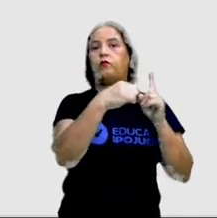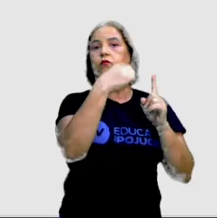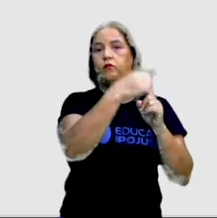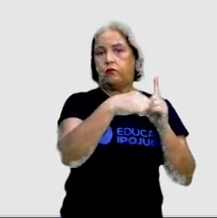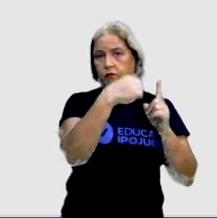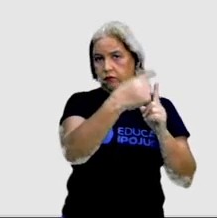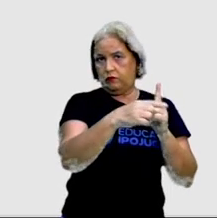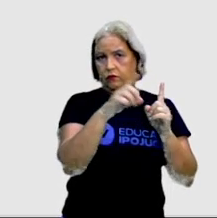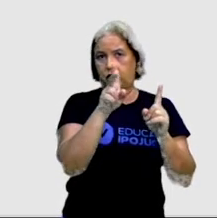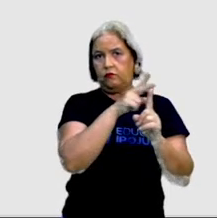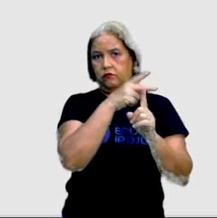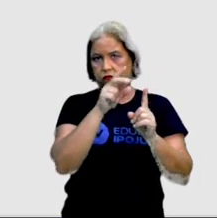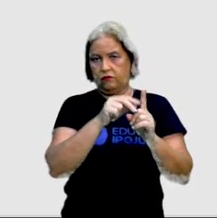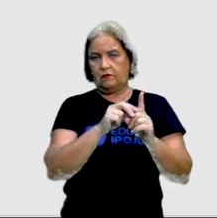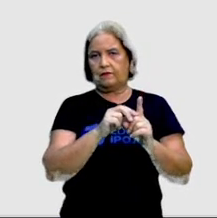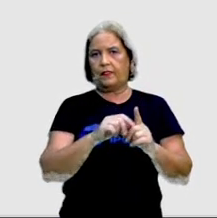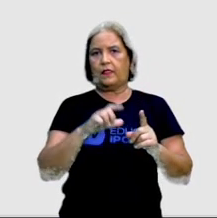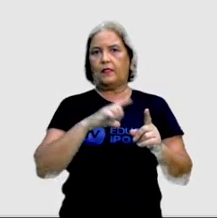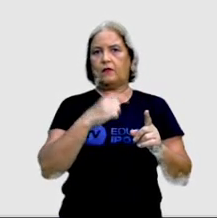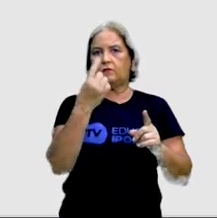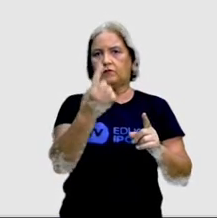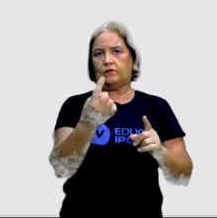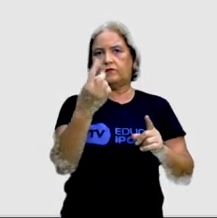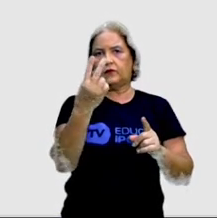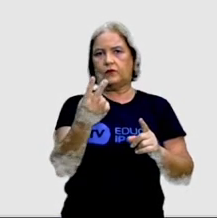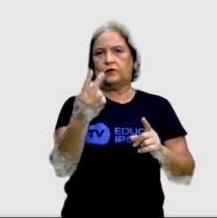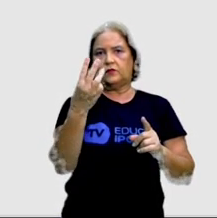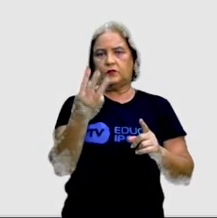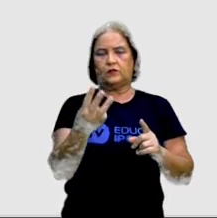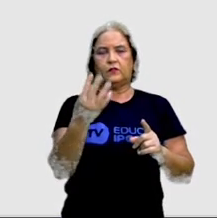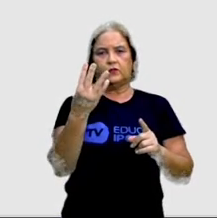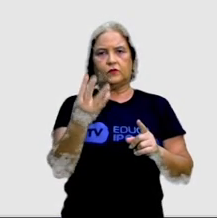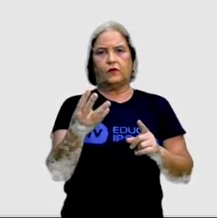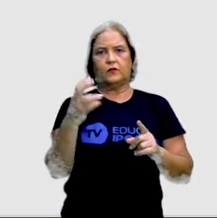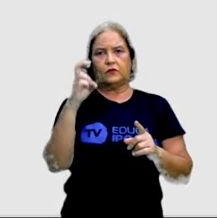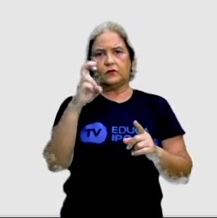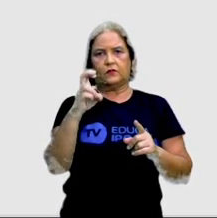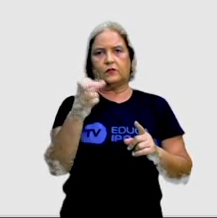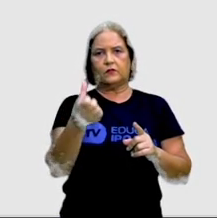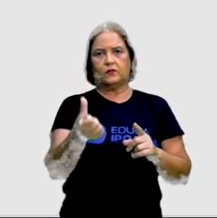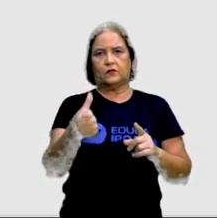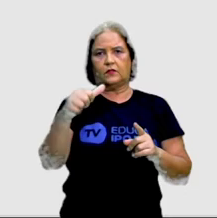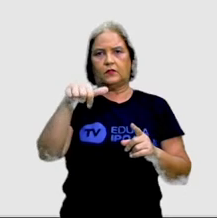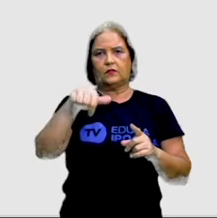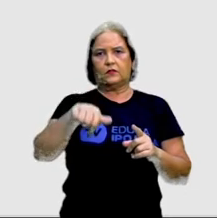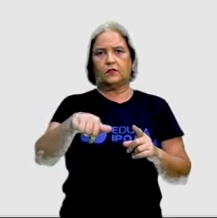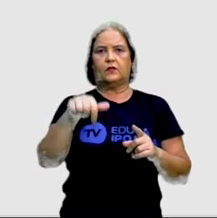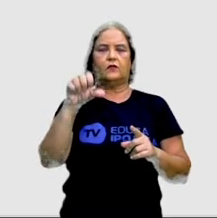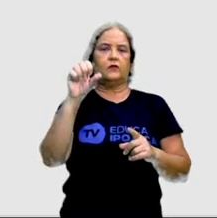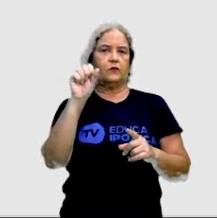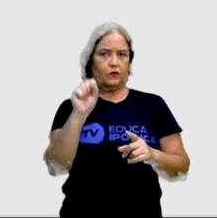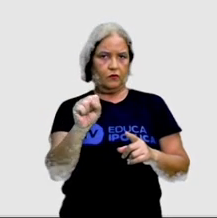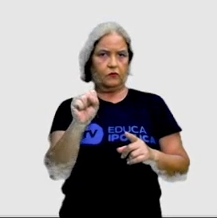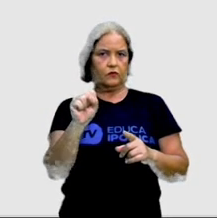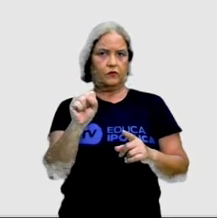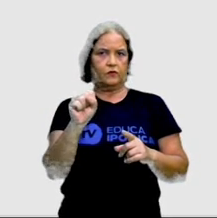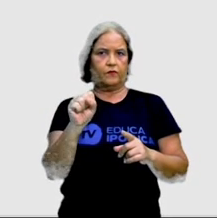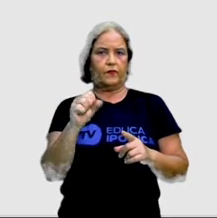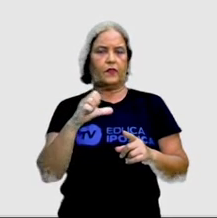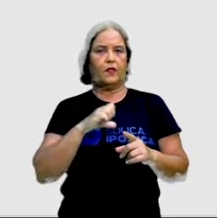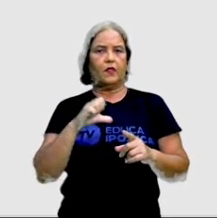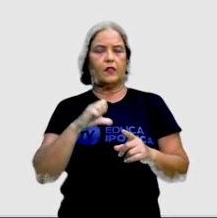crianças vamos contar 1 2 3 4 5 6 7 8